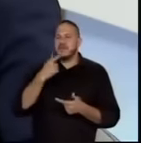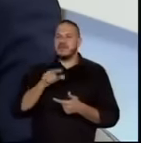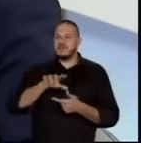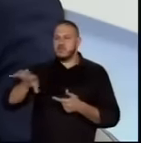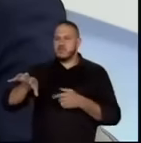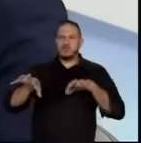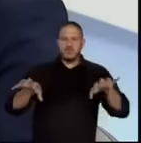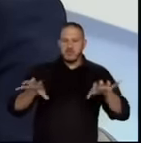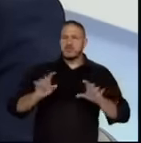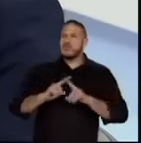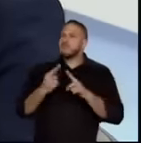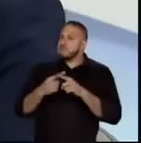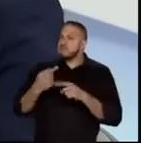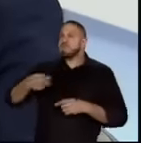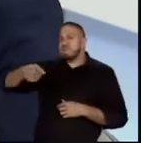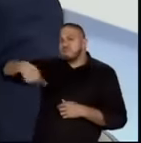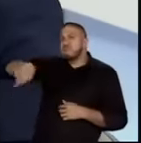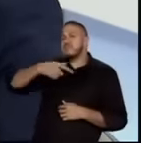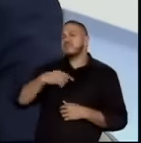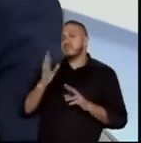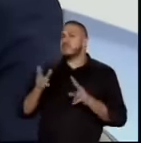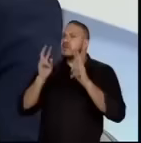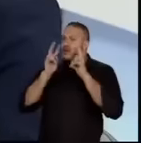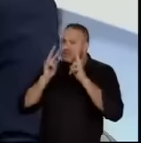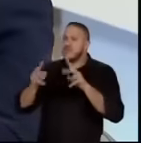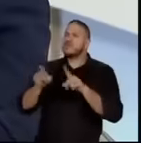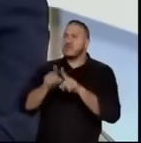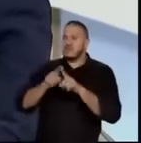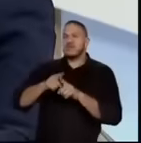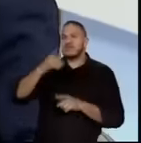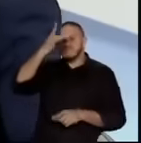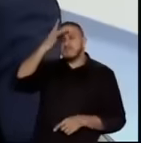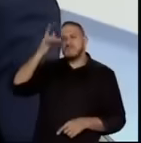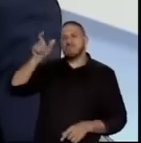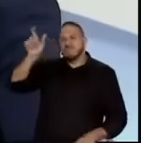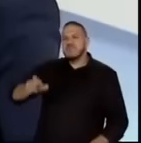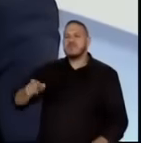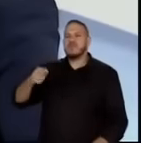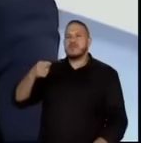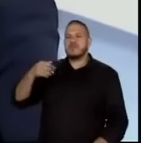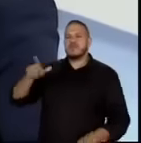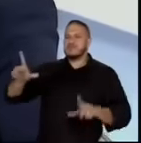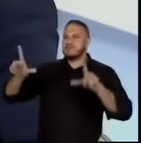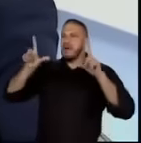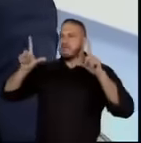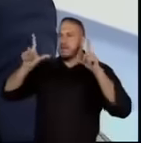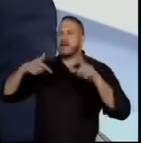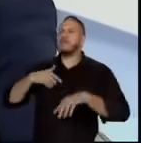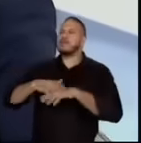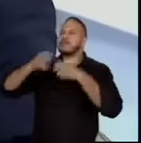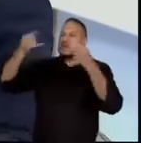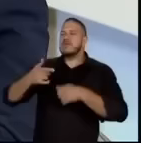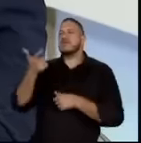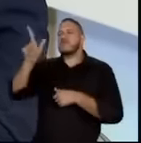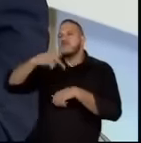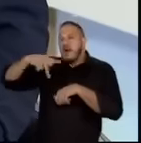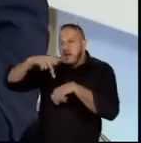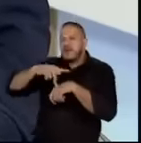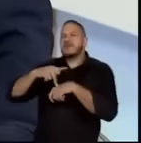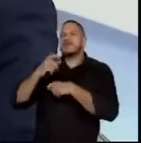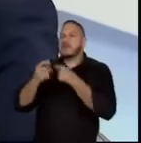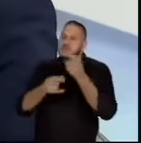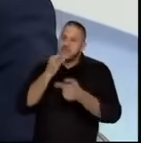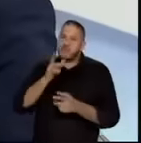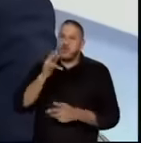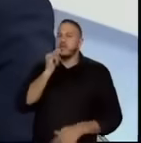parte, até porque nós também vimos declarações mais midiáticas do lado dos países estrangeiros, em alguns casos, assim como essa